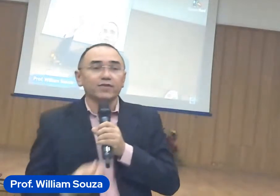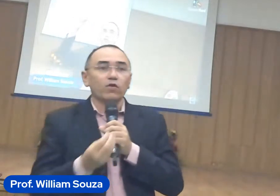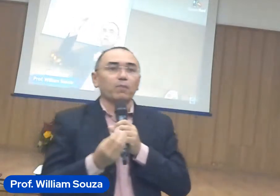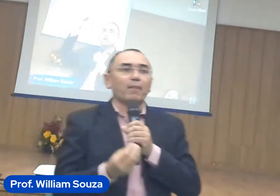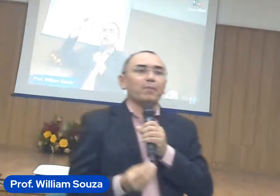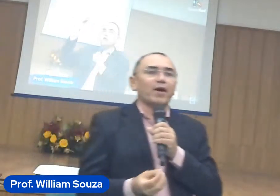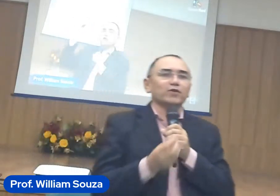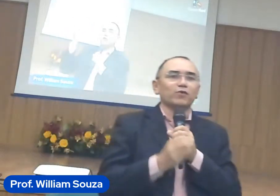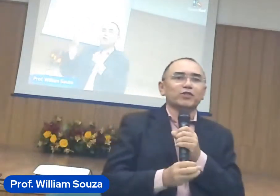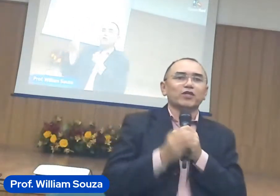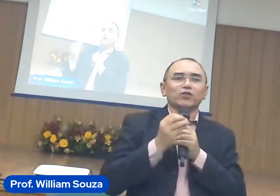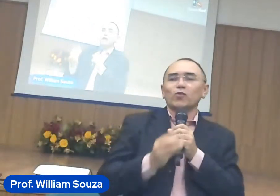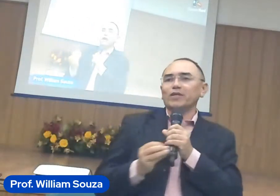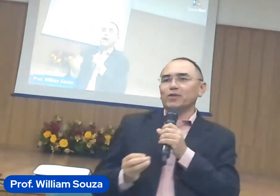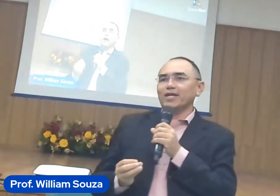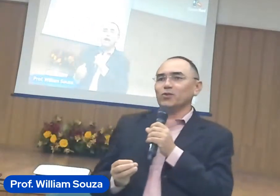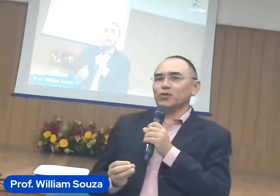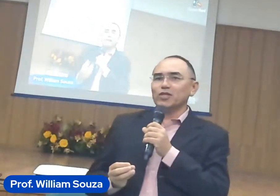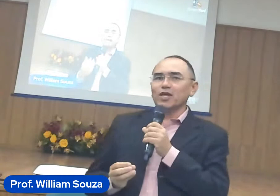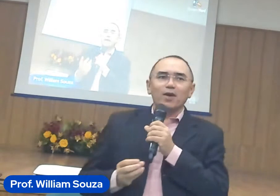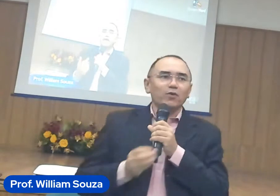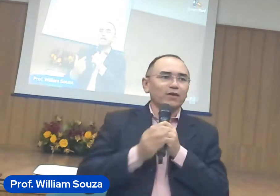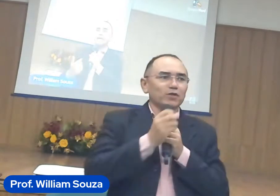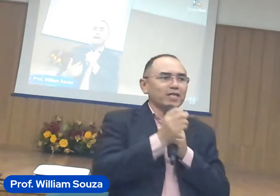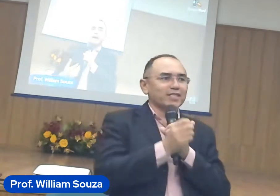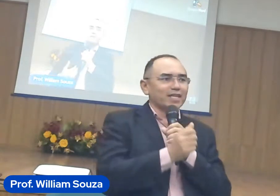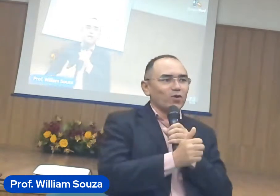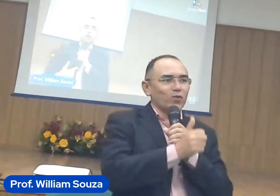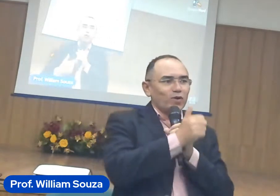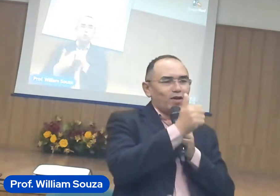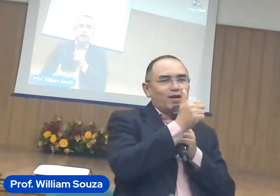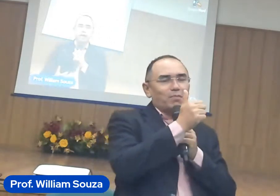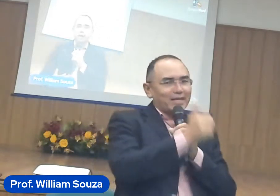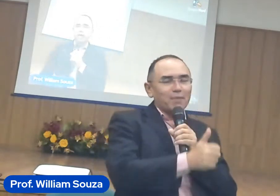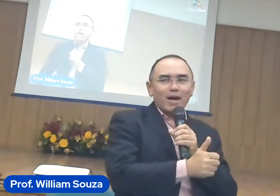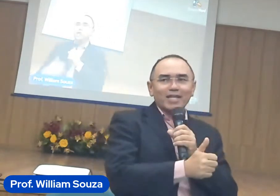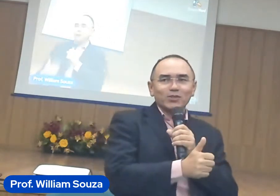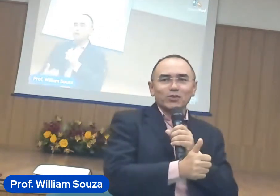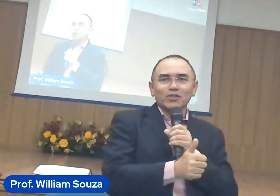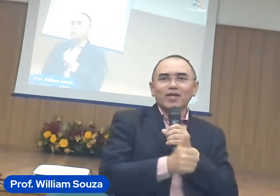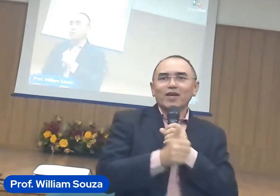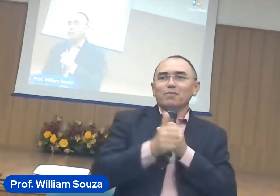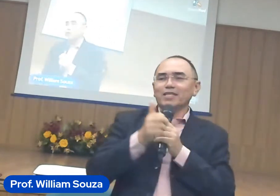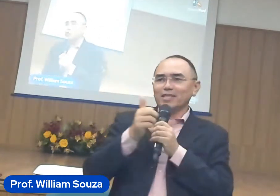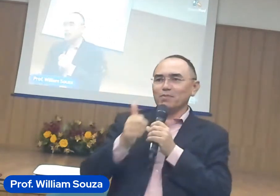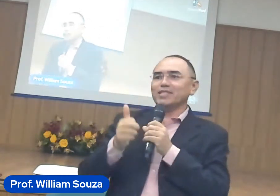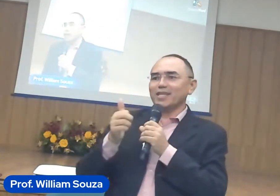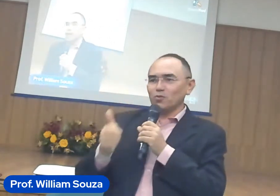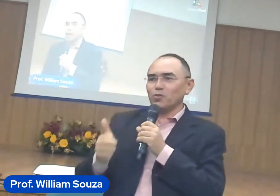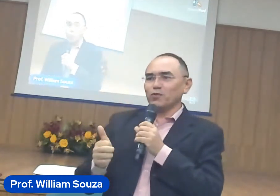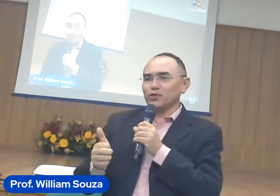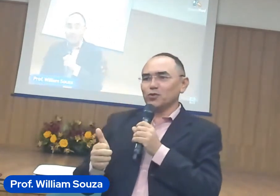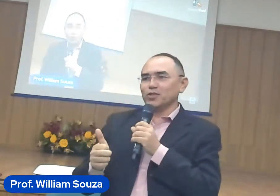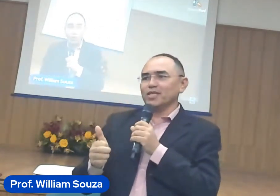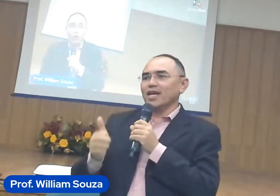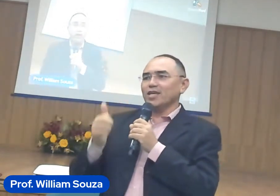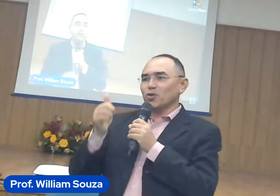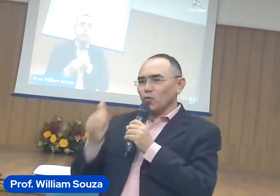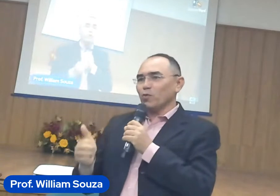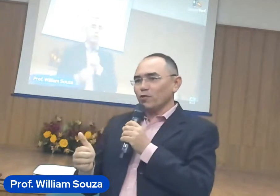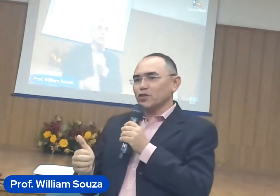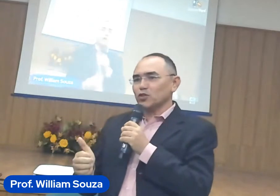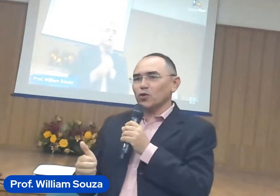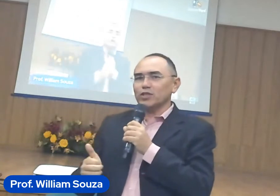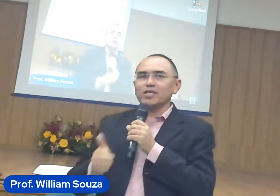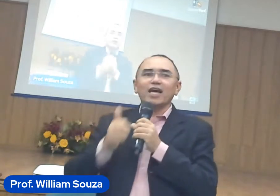humanizadora. Esse é o papel de vocês como educadores, porque vocês serão matemáticos, mas também serão professores. E